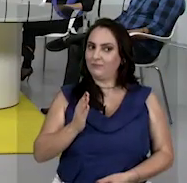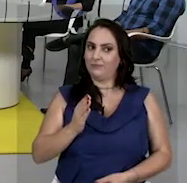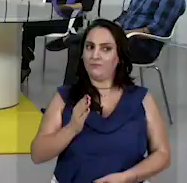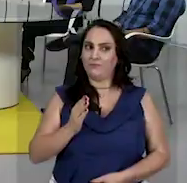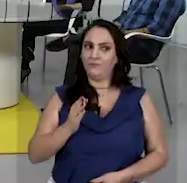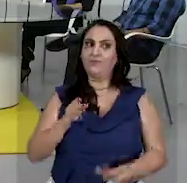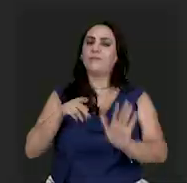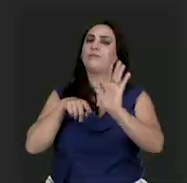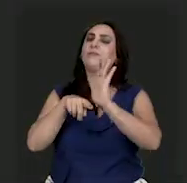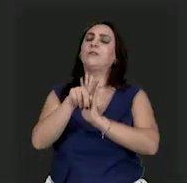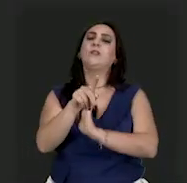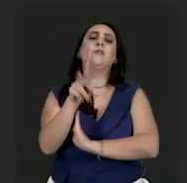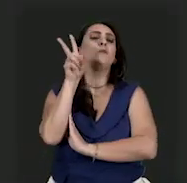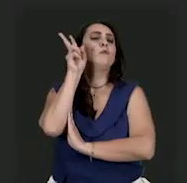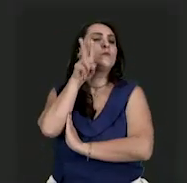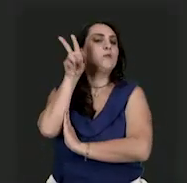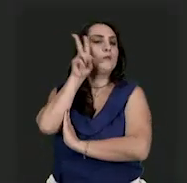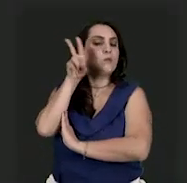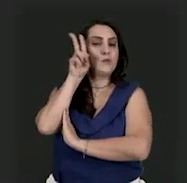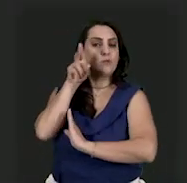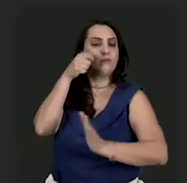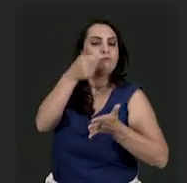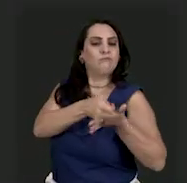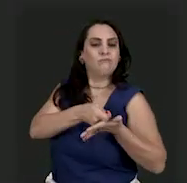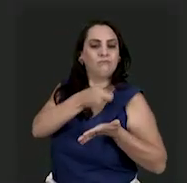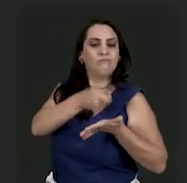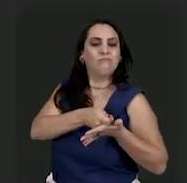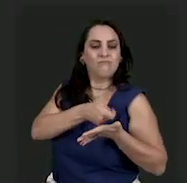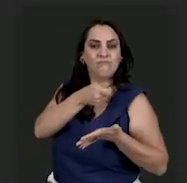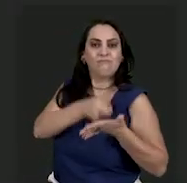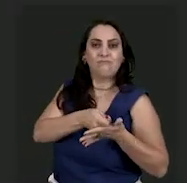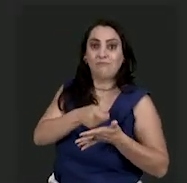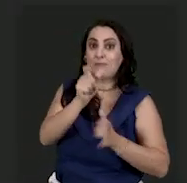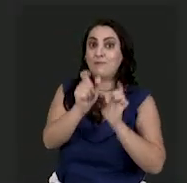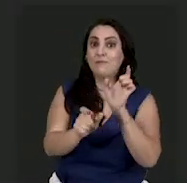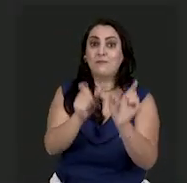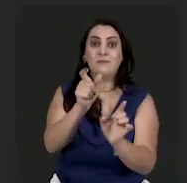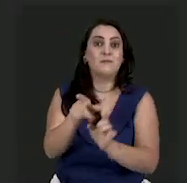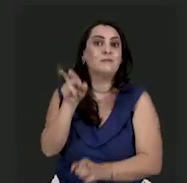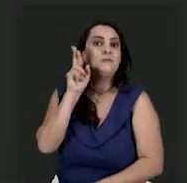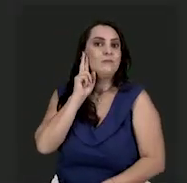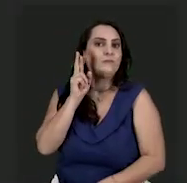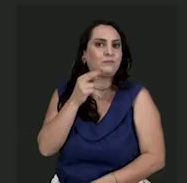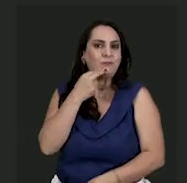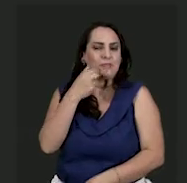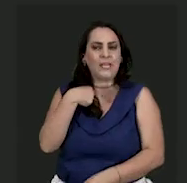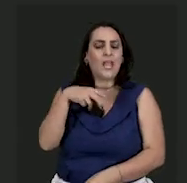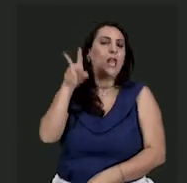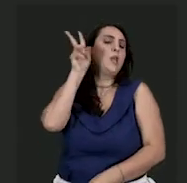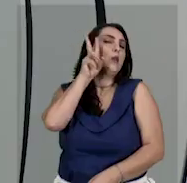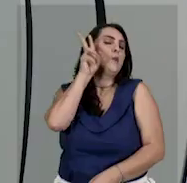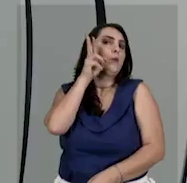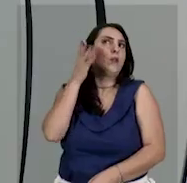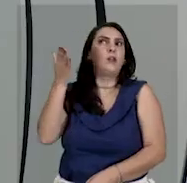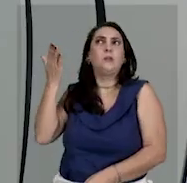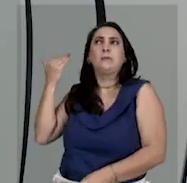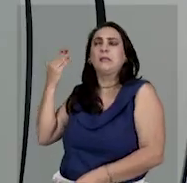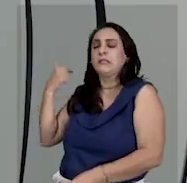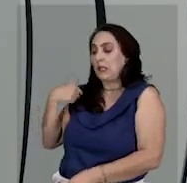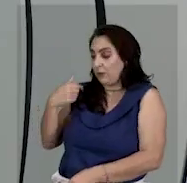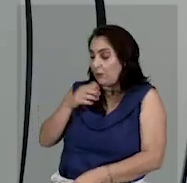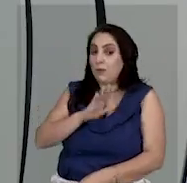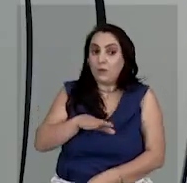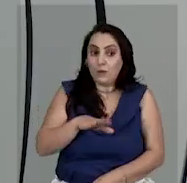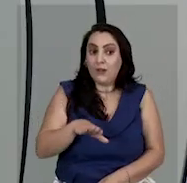história de luta das pessoas surdas, porque eu lembro na minha infância que quando tinha